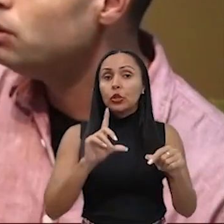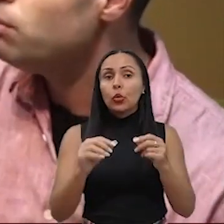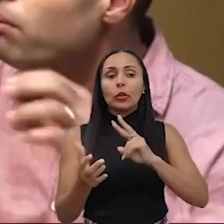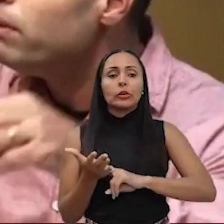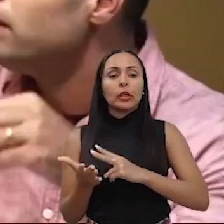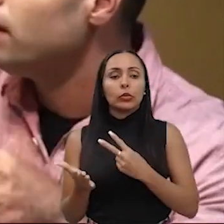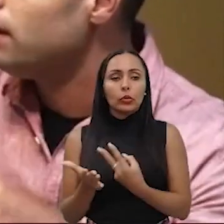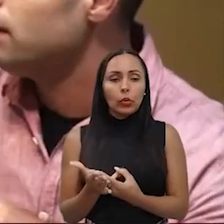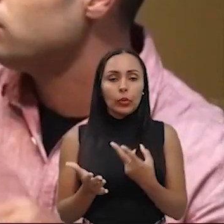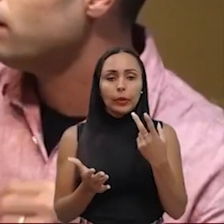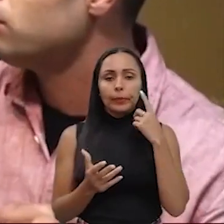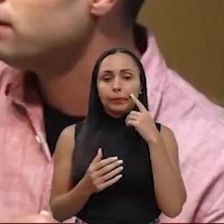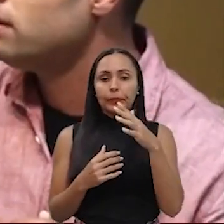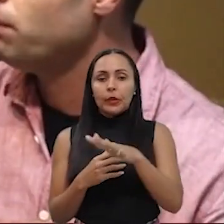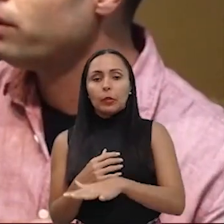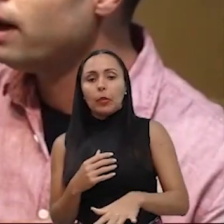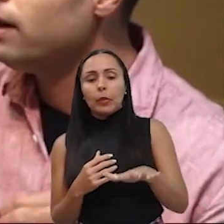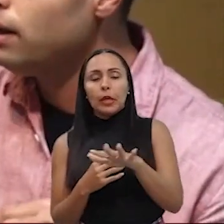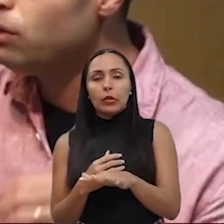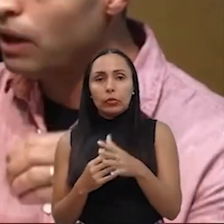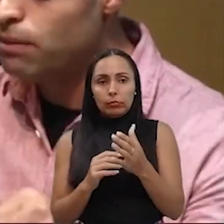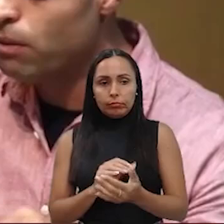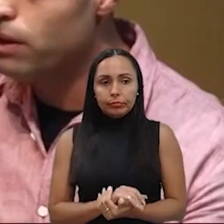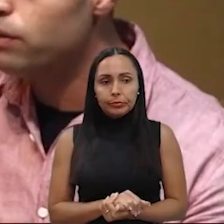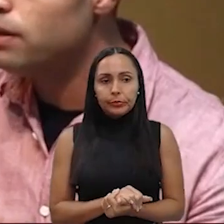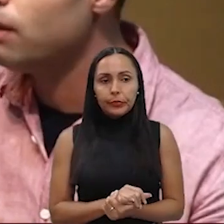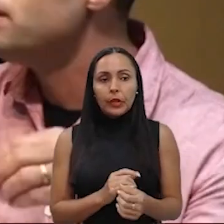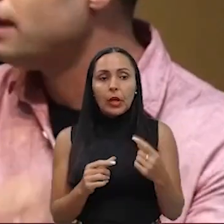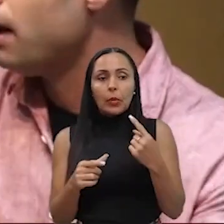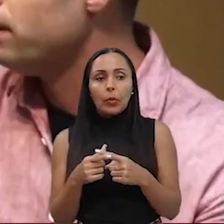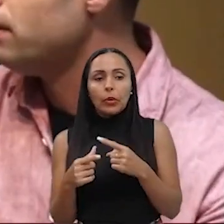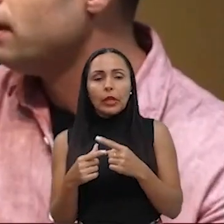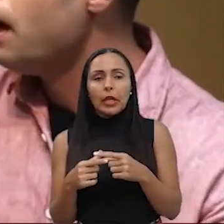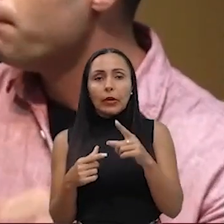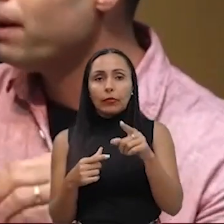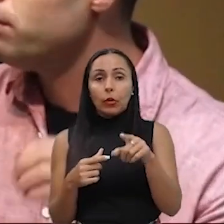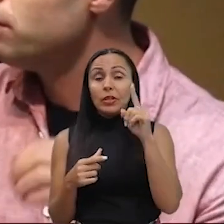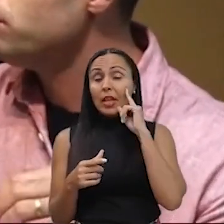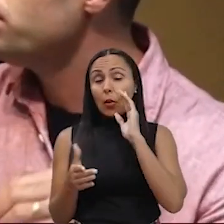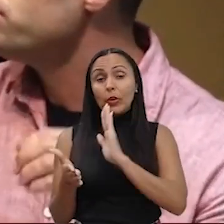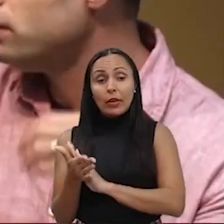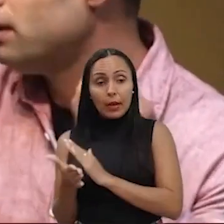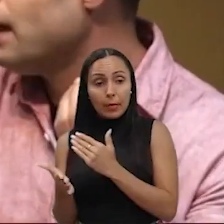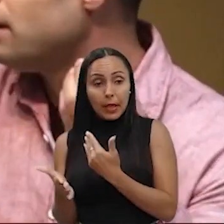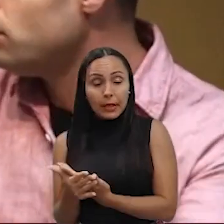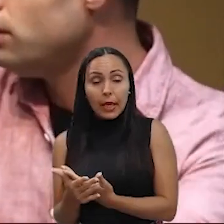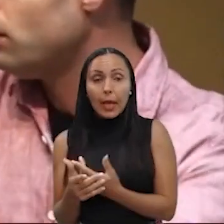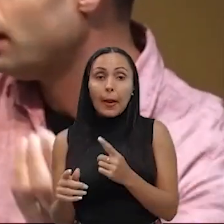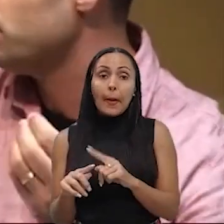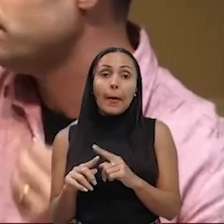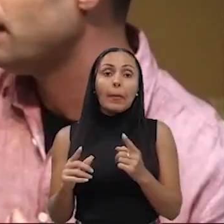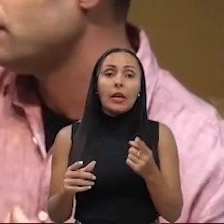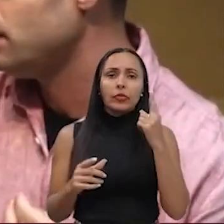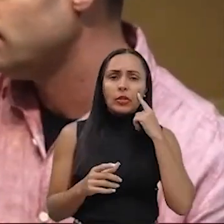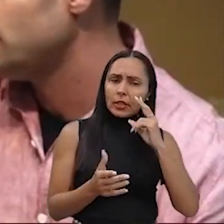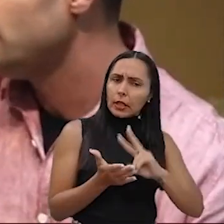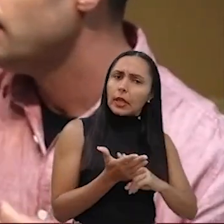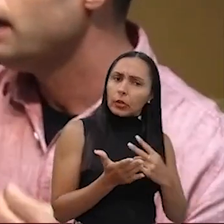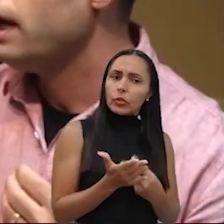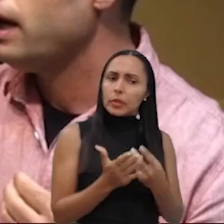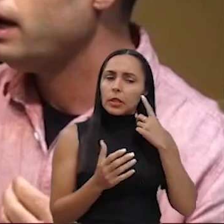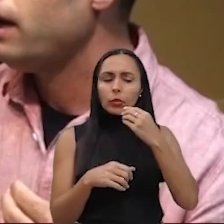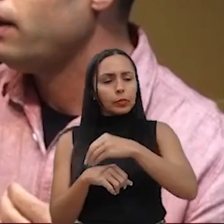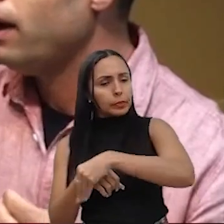tradutórias no momento ali da tua atuação? Porque ali, naquele momento, você é um intérprete, mas ao mesmo tempo você está traduzindo aquela mensagem